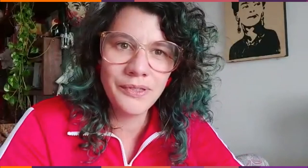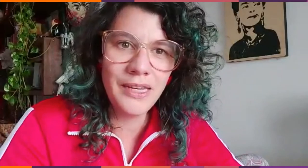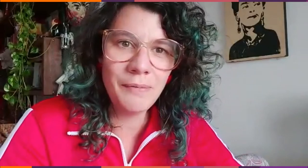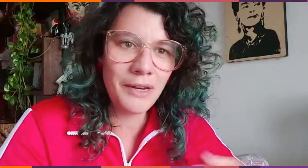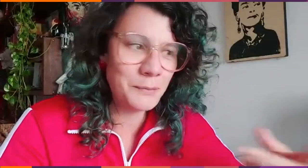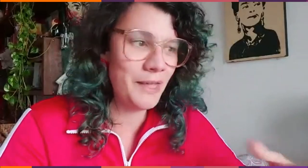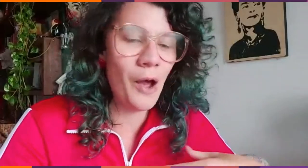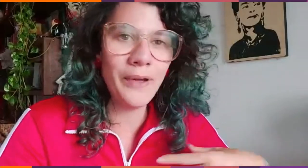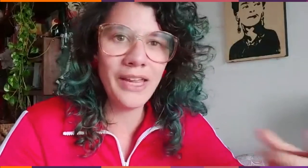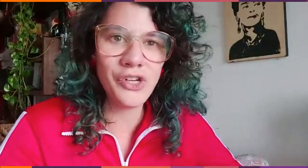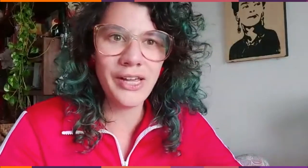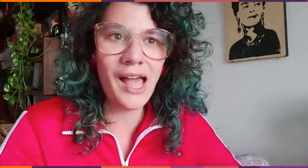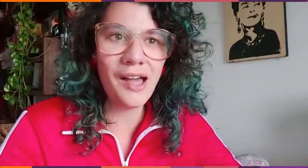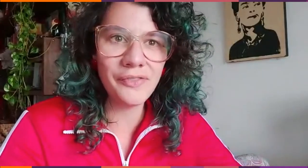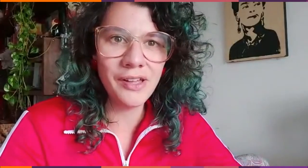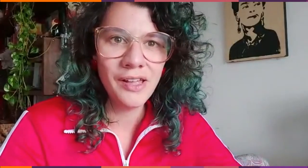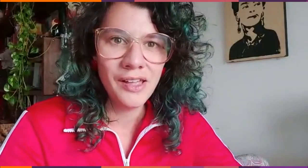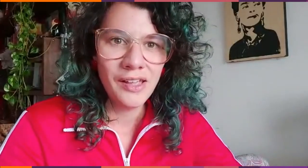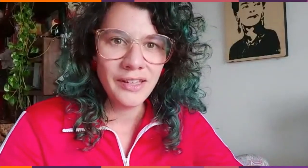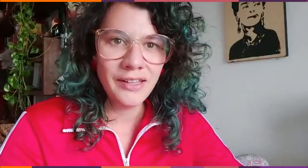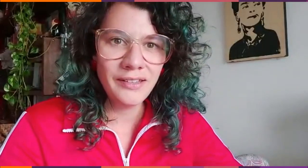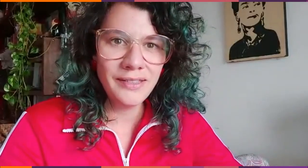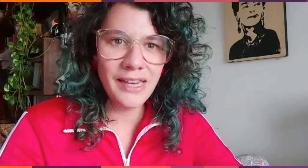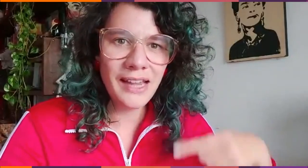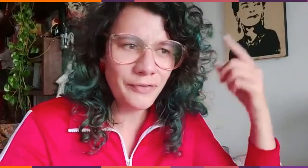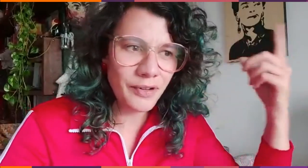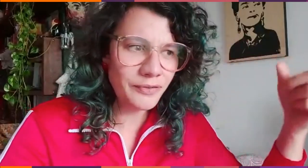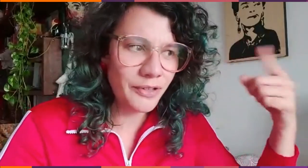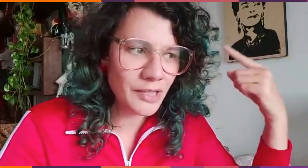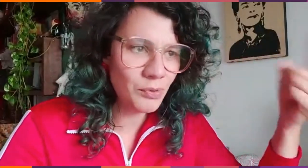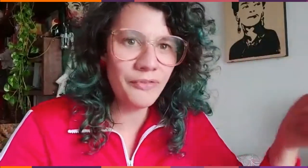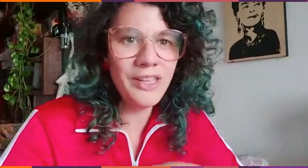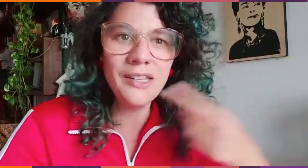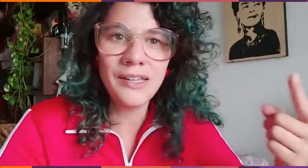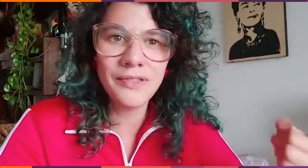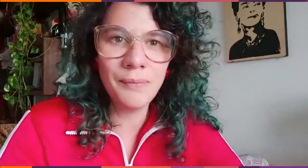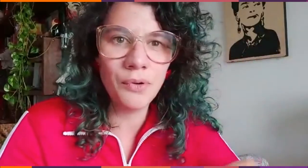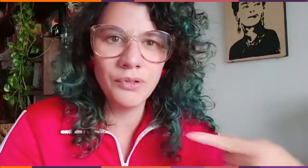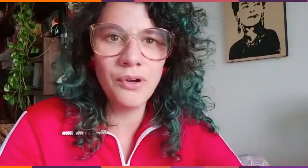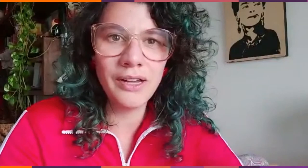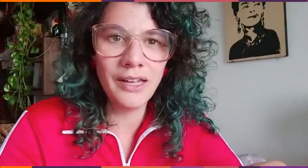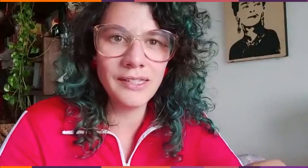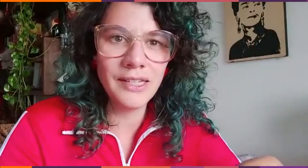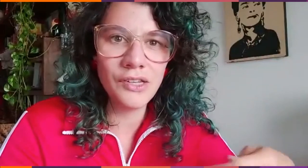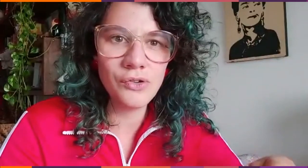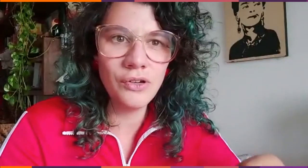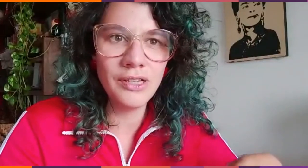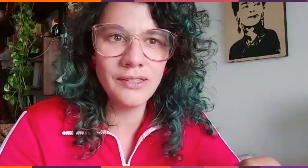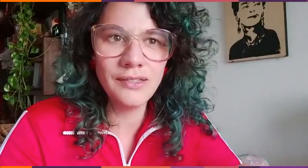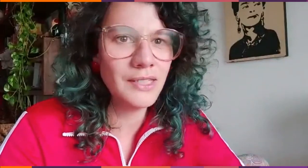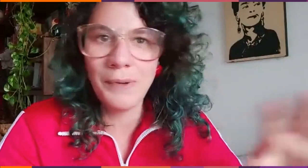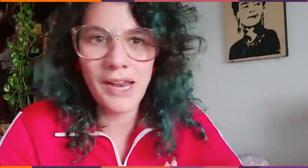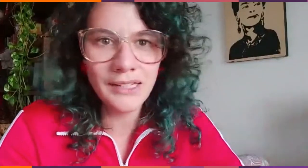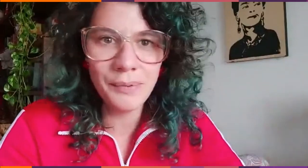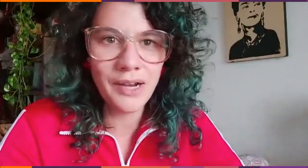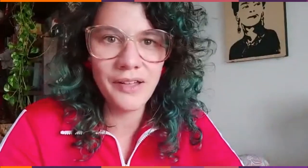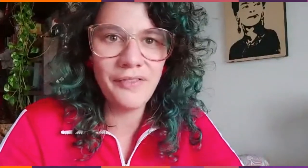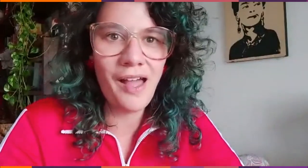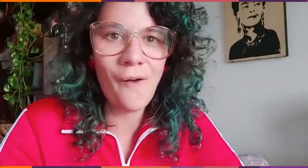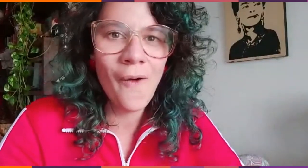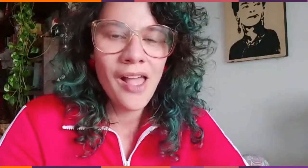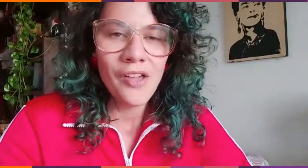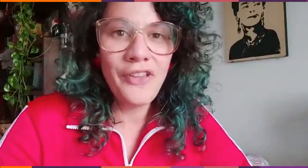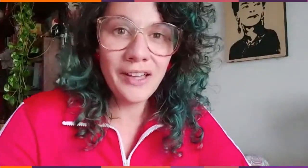que deu em cima para esperar alguém que chegava Será que foi foi da sua vida que você botou aquelas você rolas